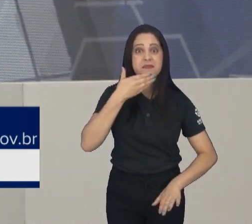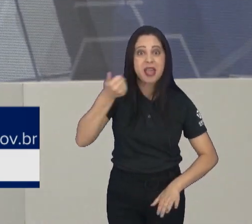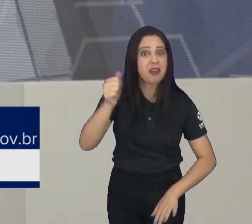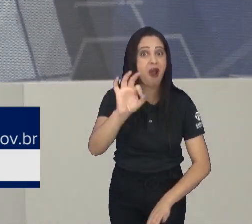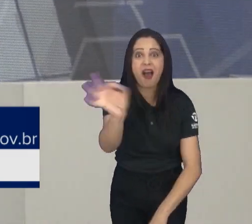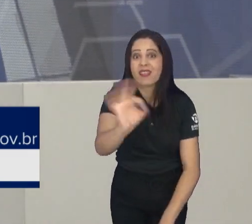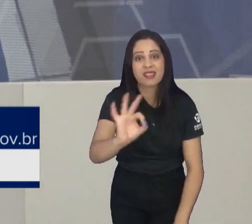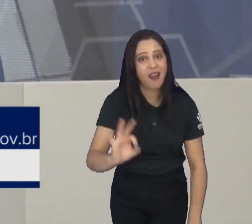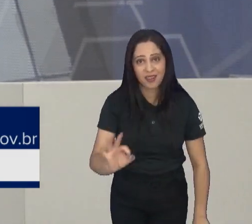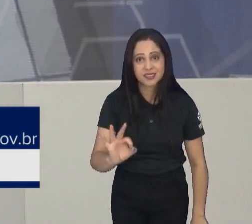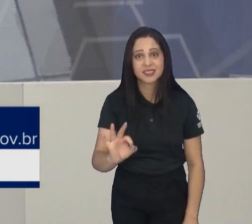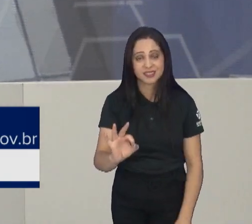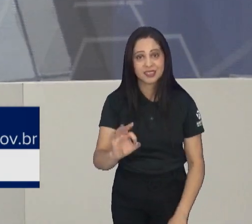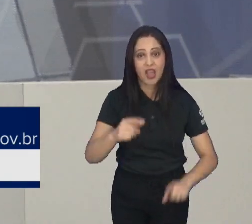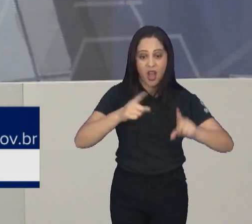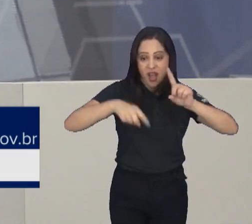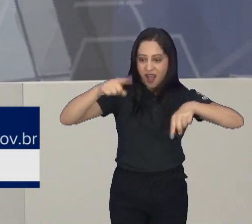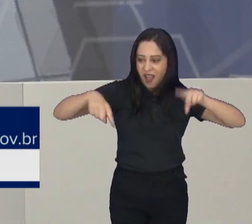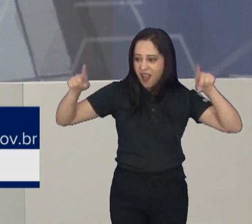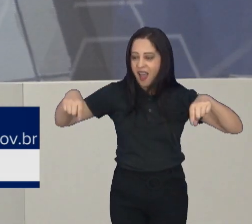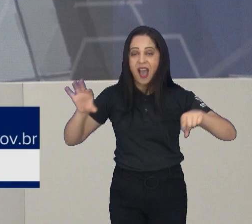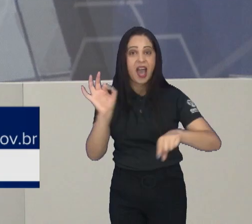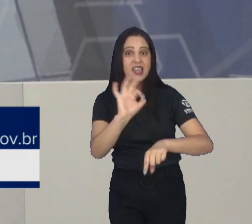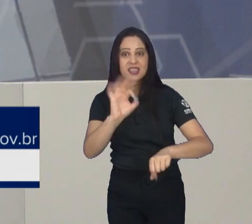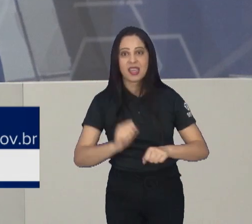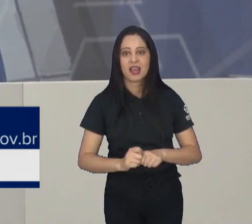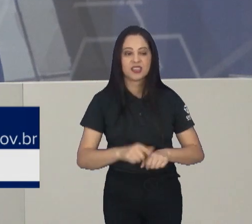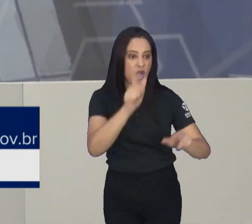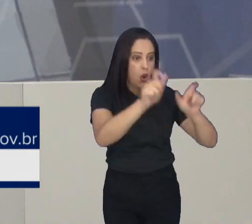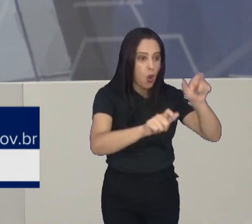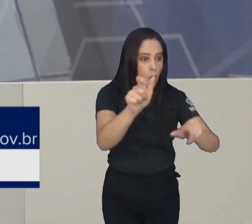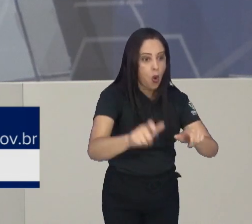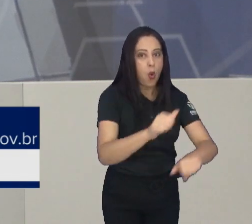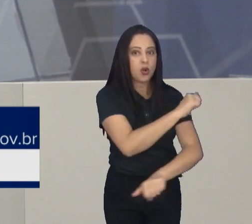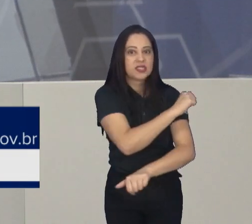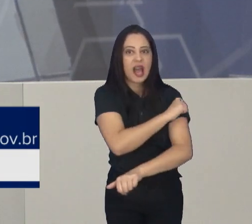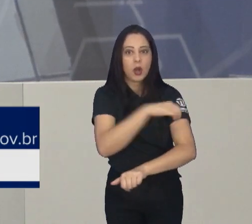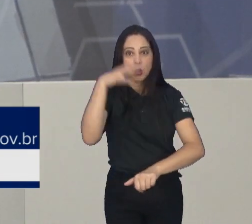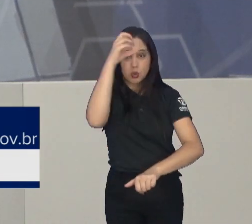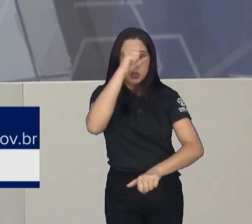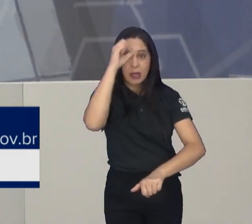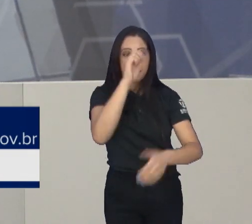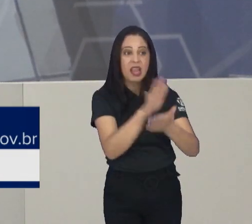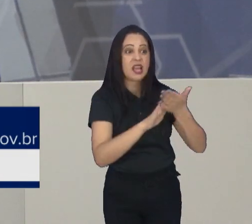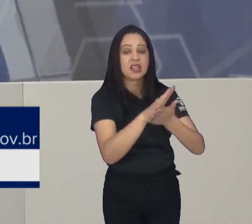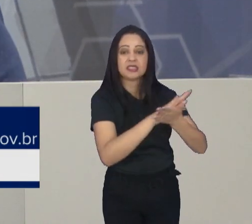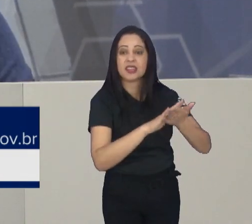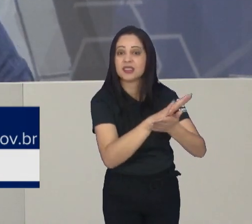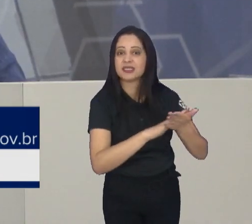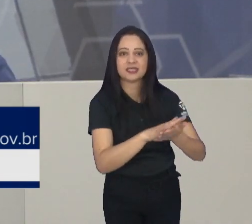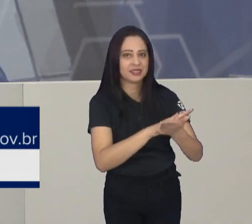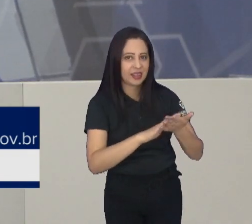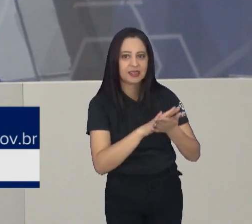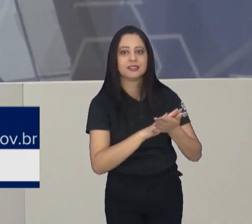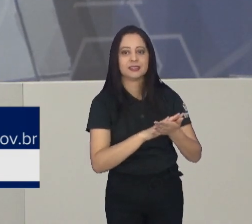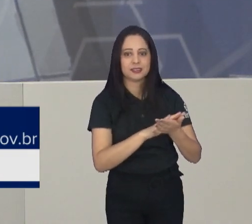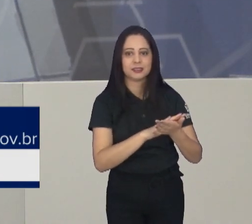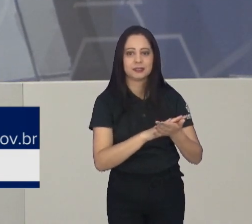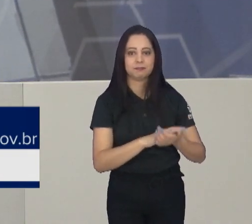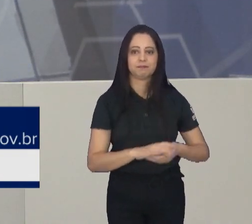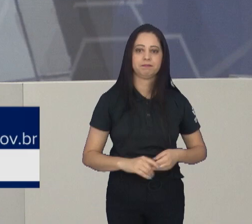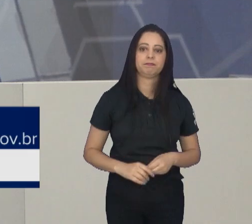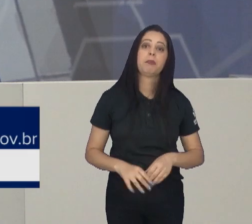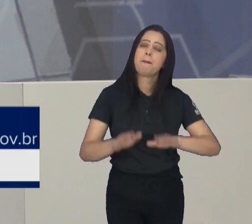Não melhorou o índice da educação, não melhorou a aprendizagem dos alunos, não atende os pais e muito menos, nem tão poucos